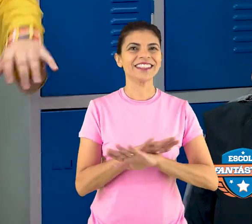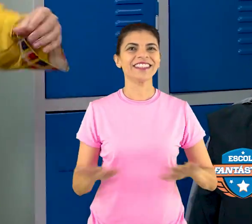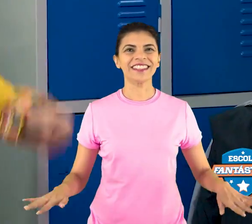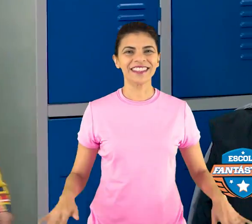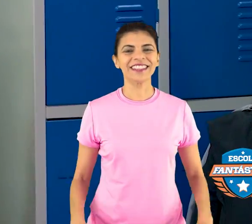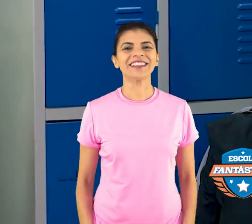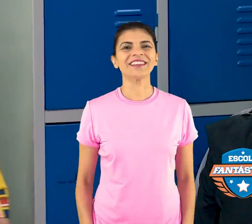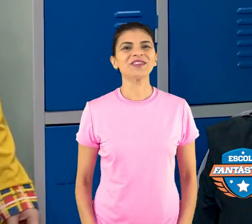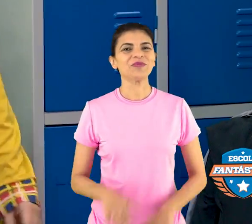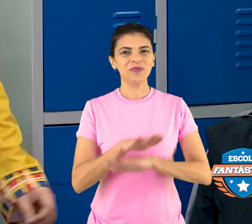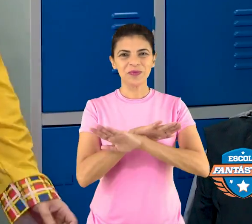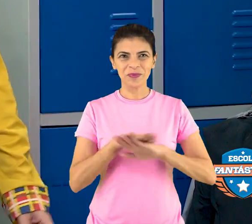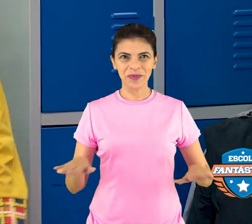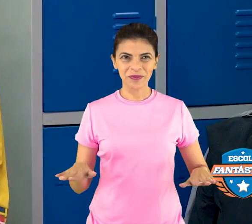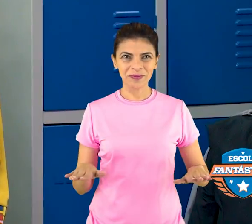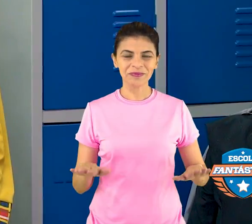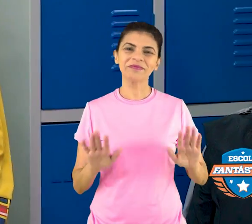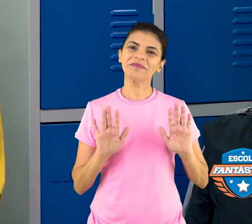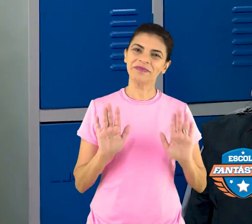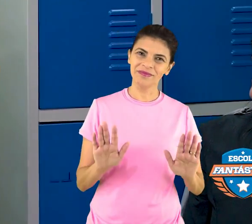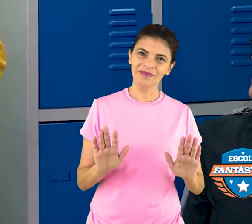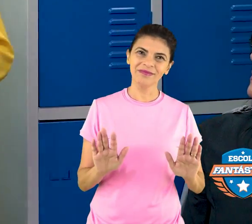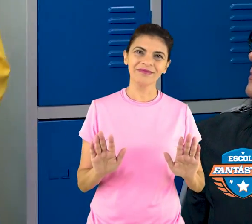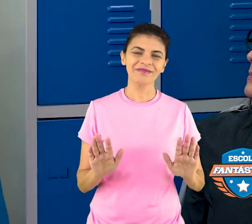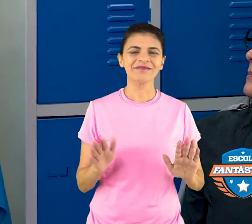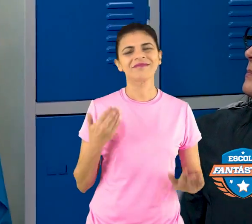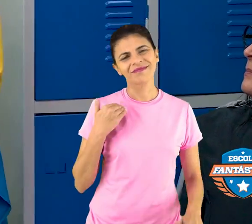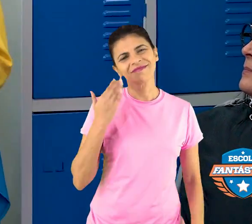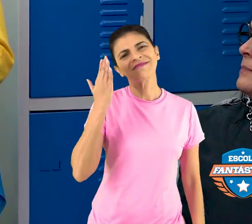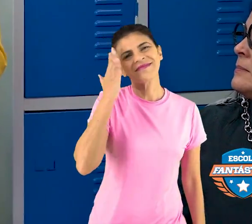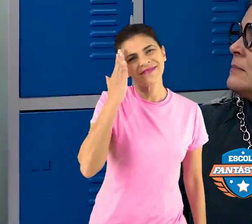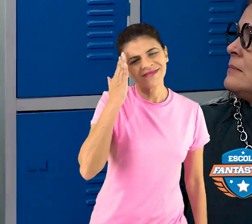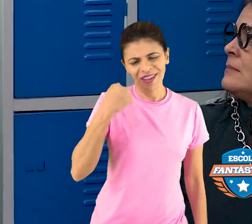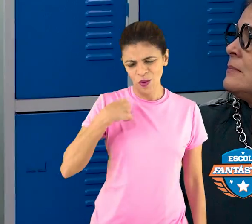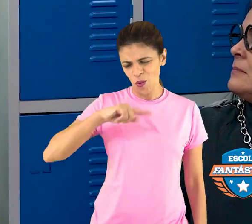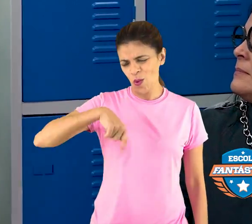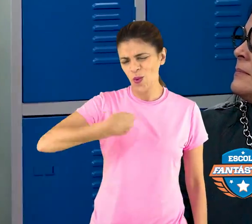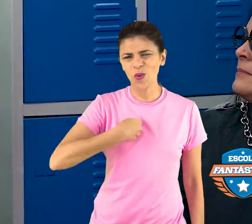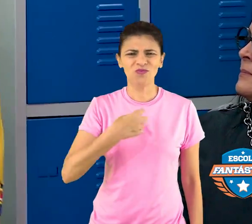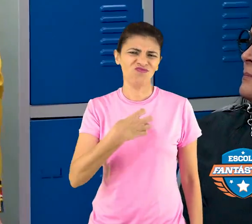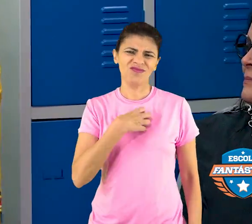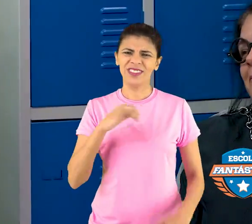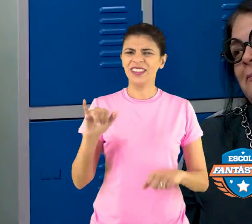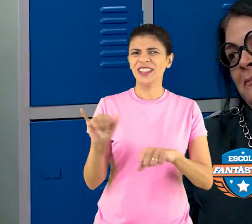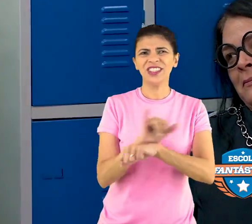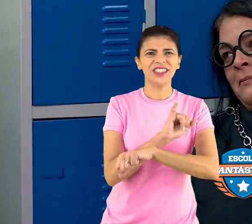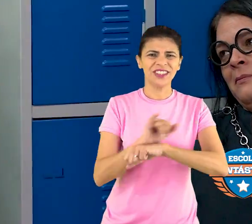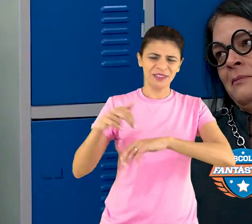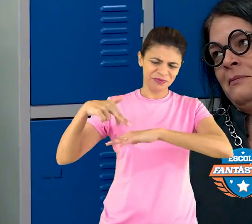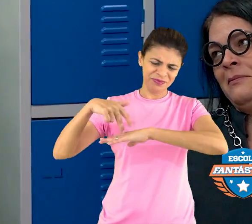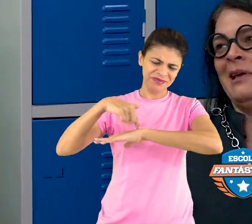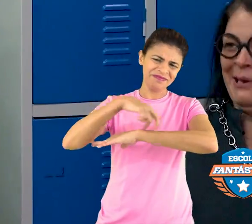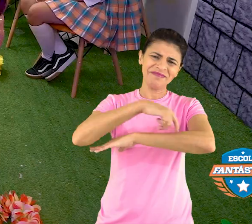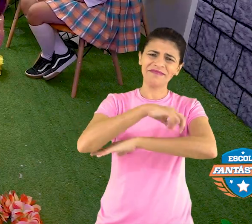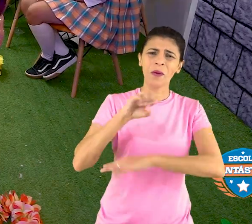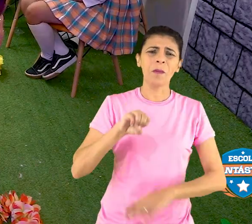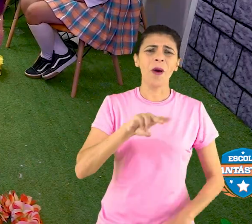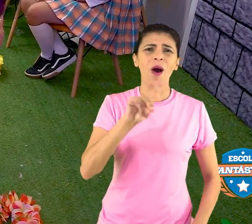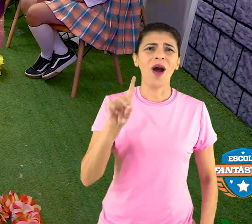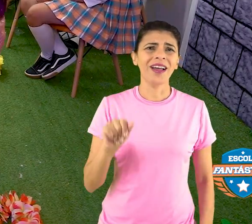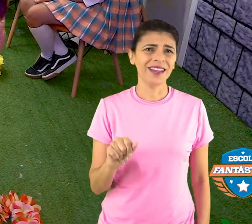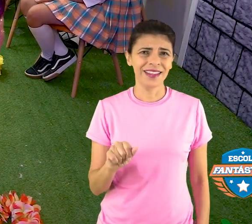Chega! Para tudo, pessoal, olha só. Eu sei que eu não levo nenhum jeito pra esse negócio de desfile de moda.